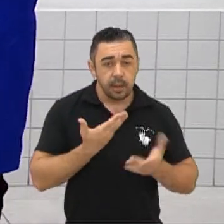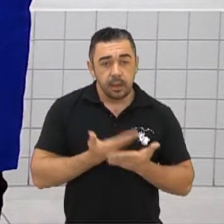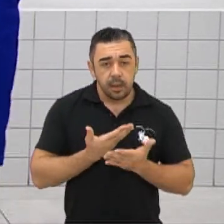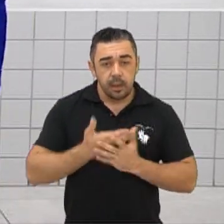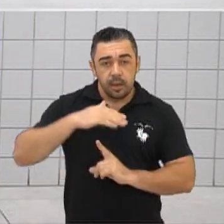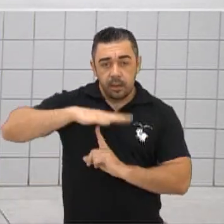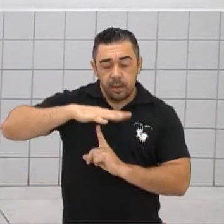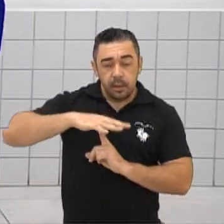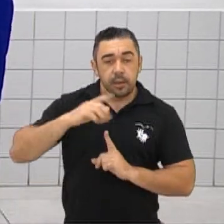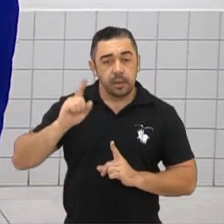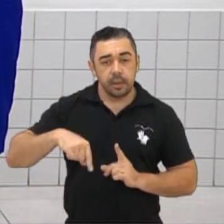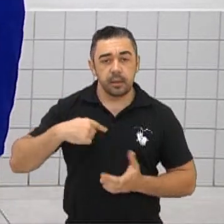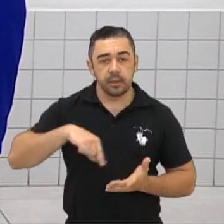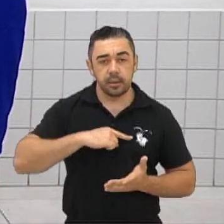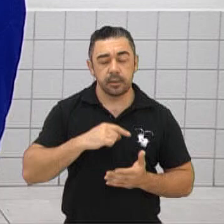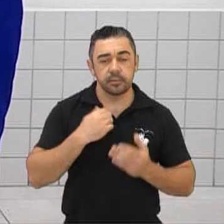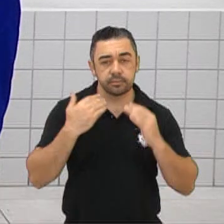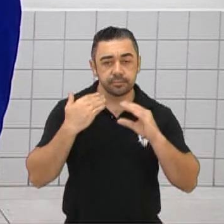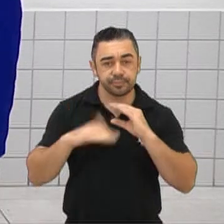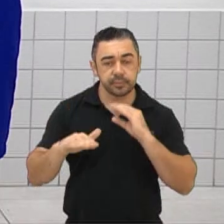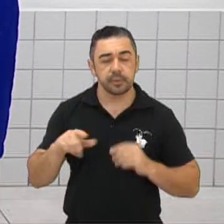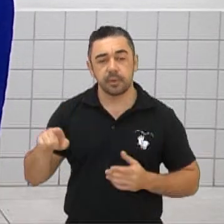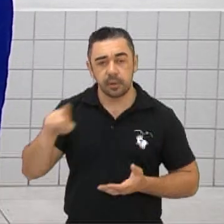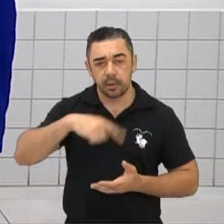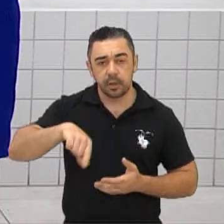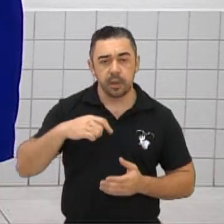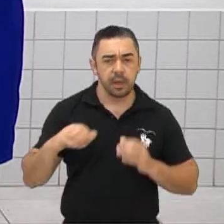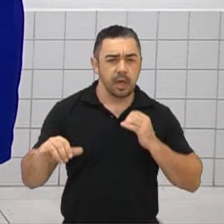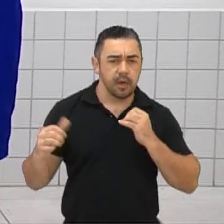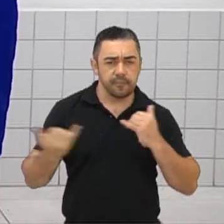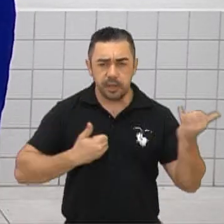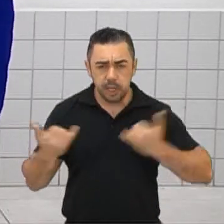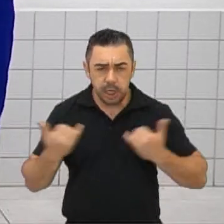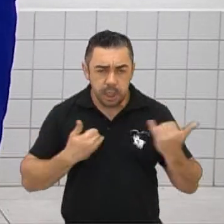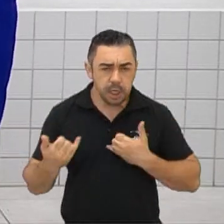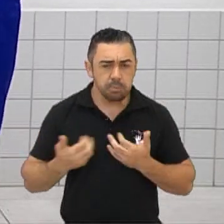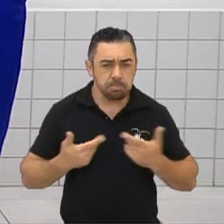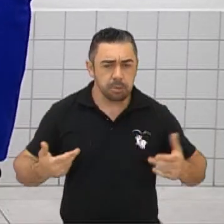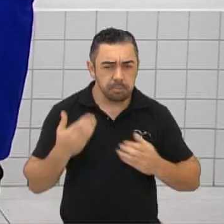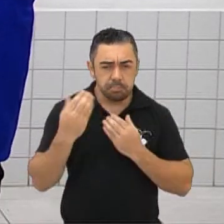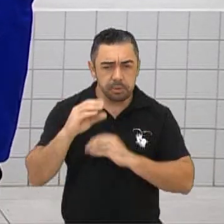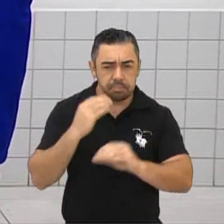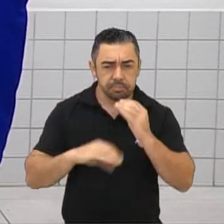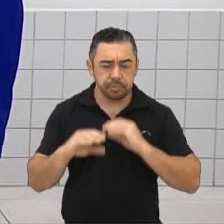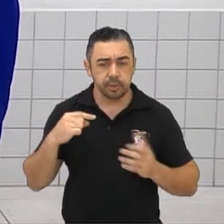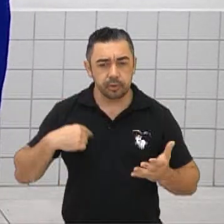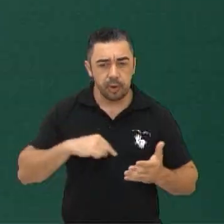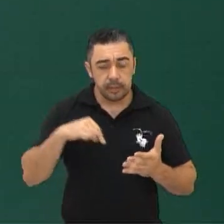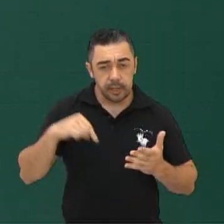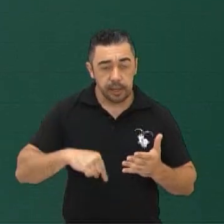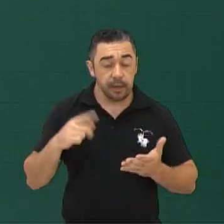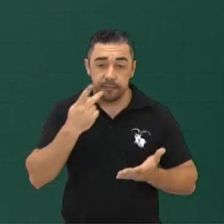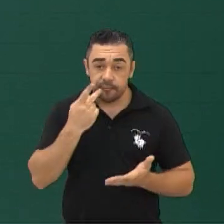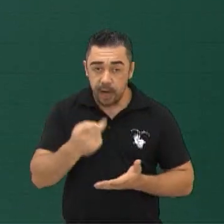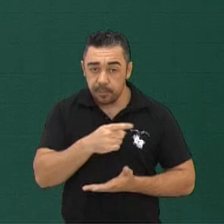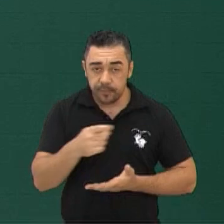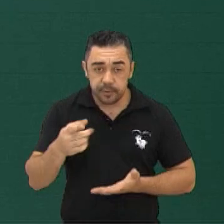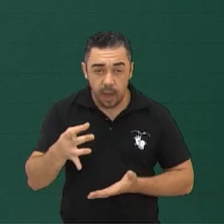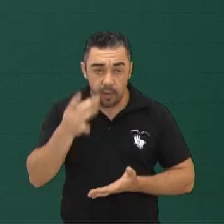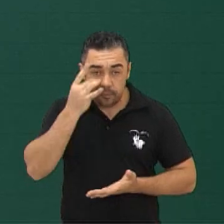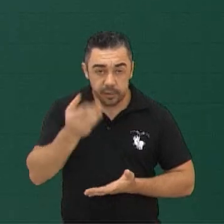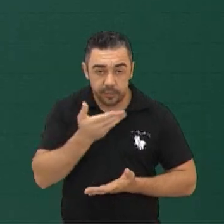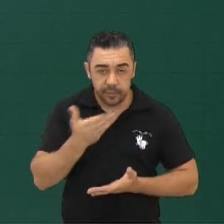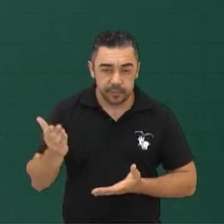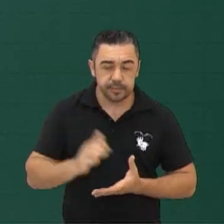Paraná para a gente enviar, para vocês enviarem para nós algum recadinho, alguma mensagem e a gente vem aqui e diz ao vivo para vocês,